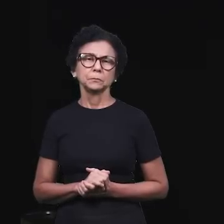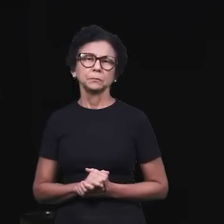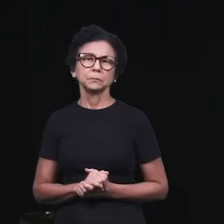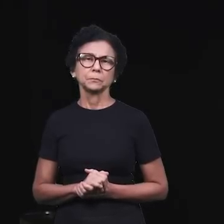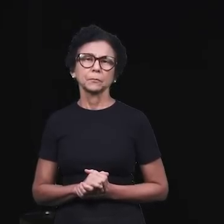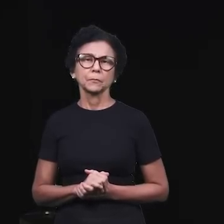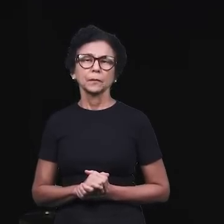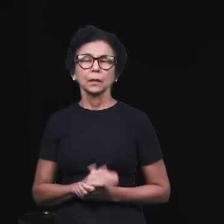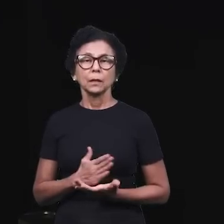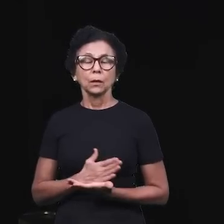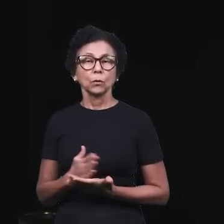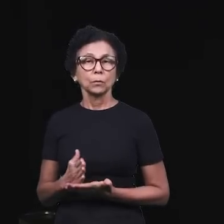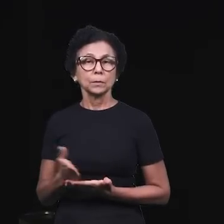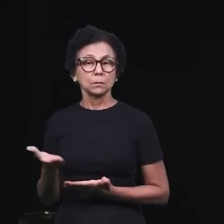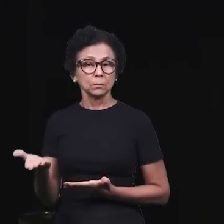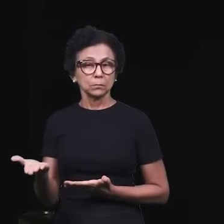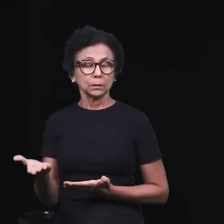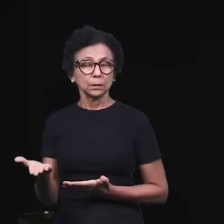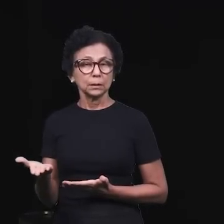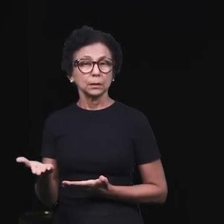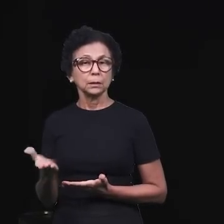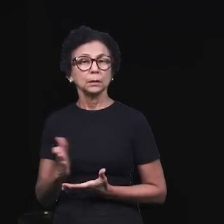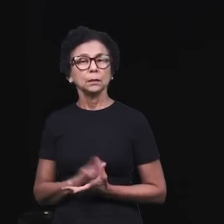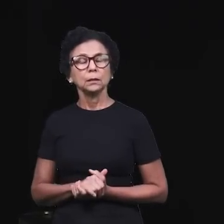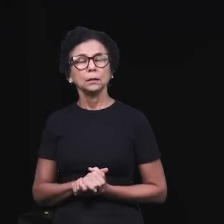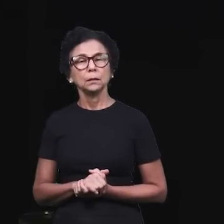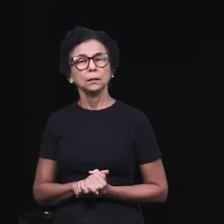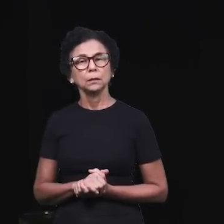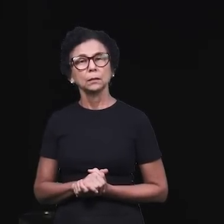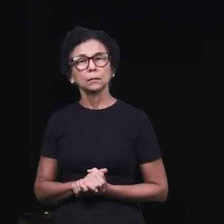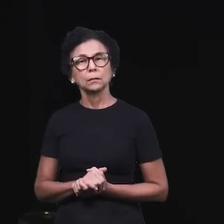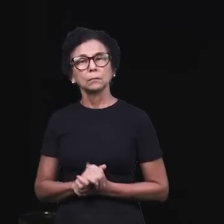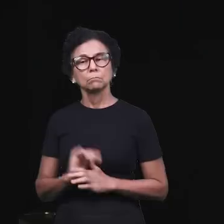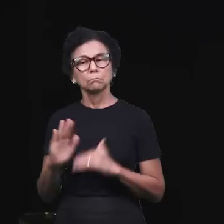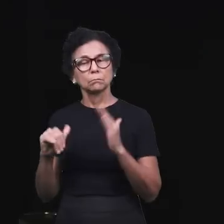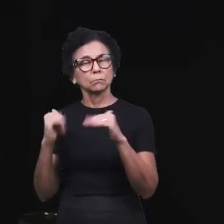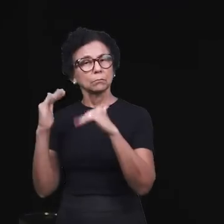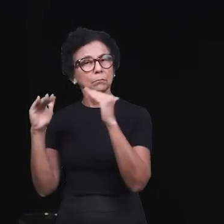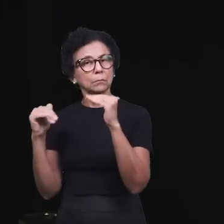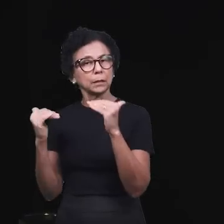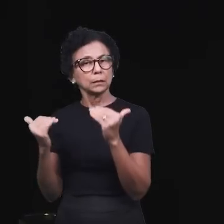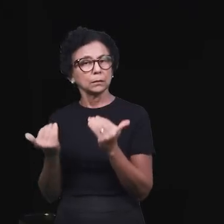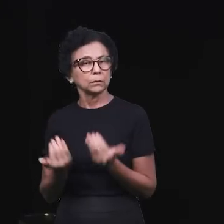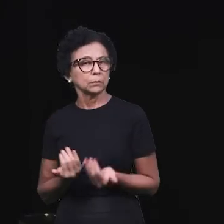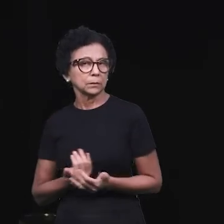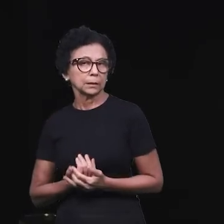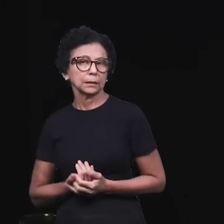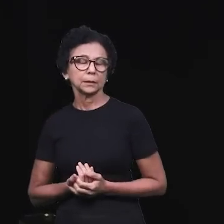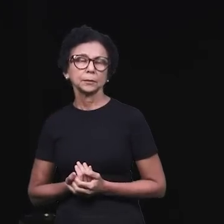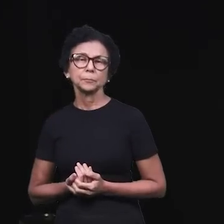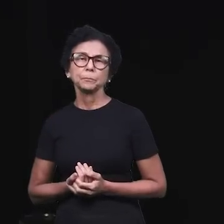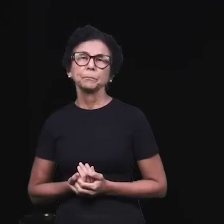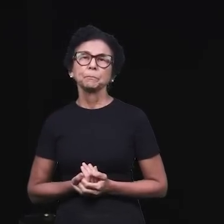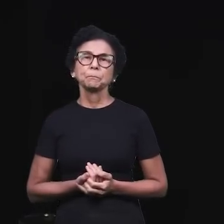um crescimento ali, e ali nós atingimos